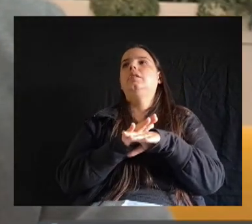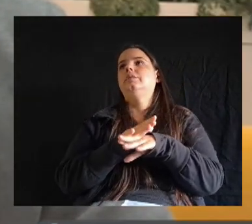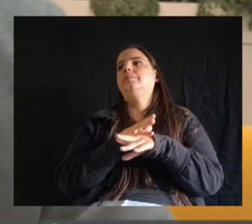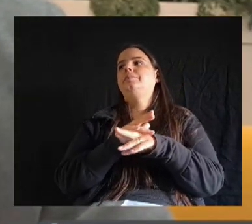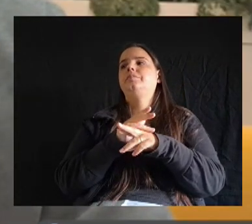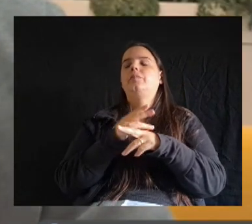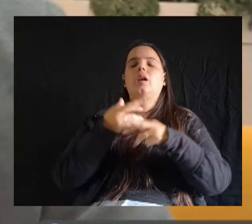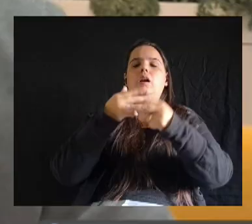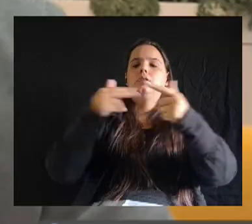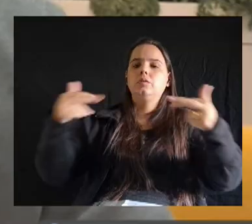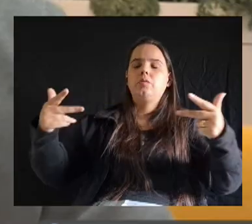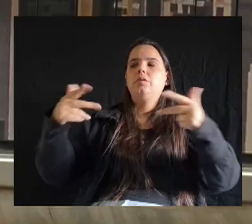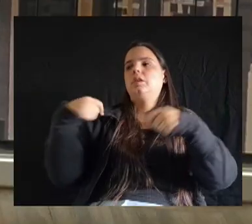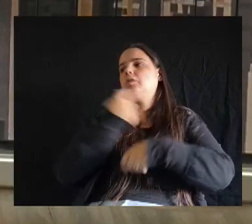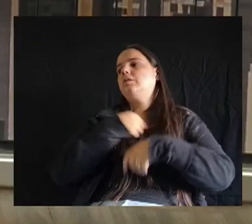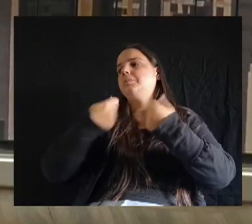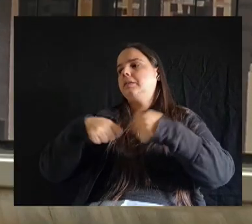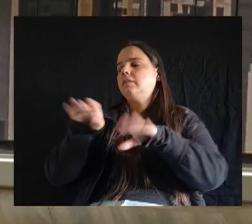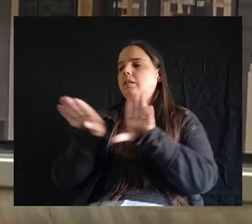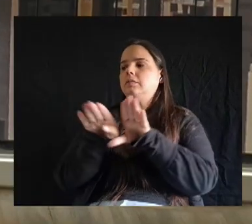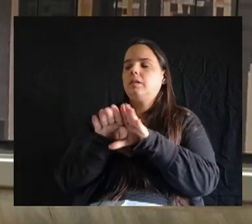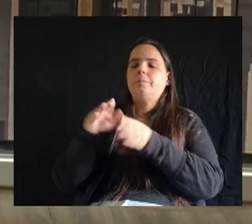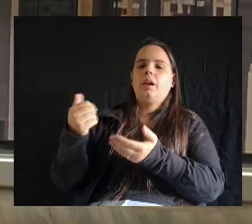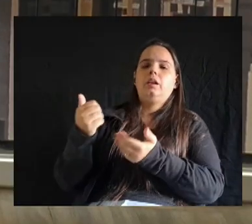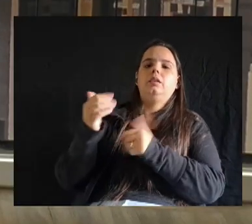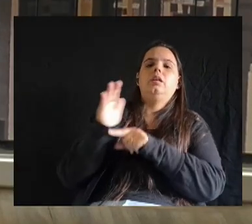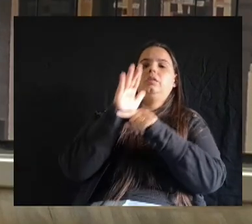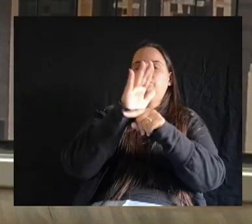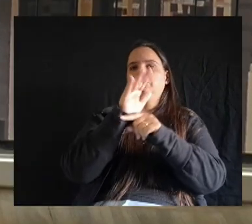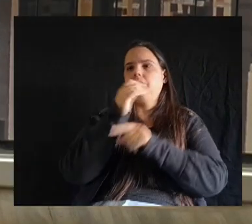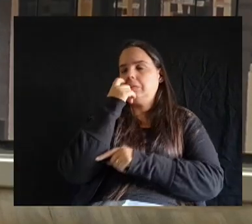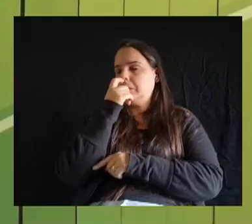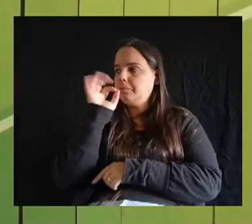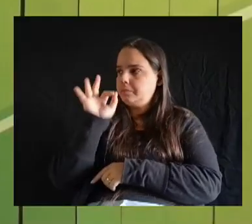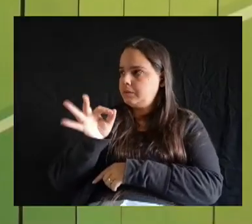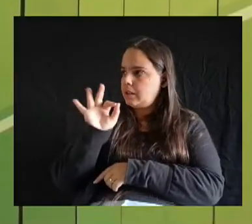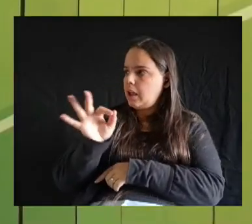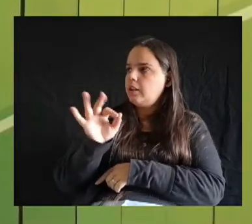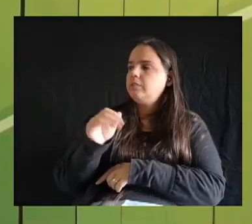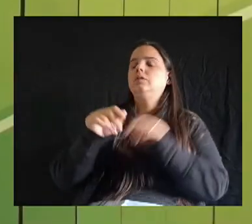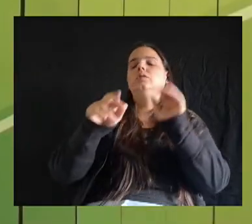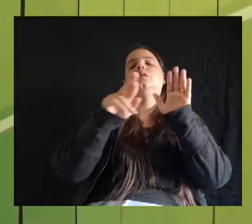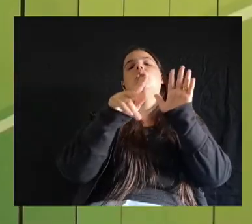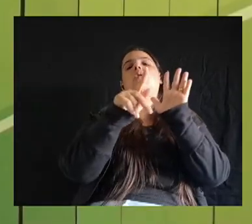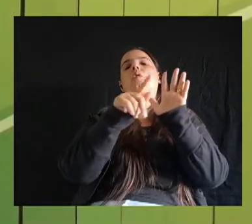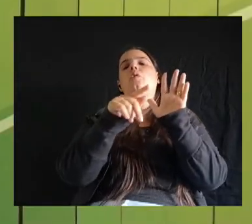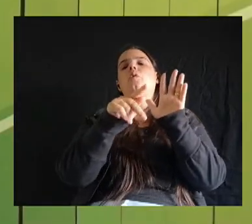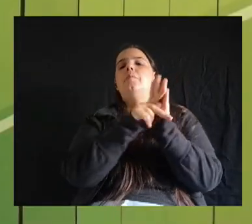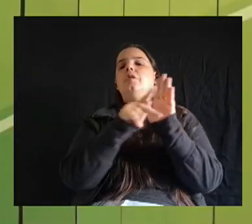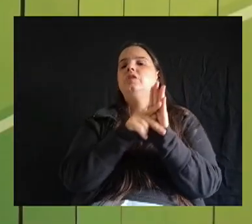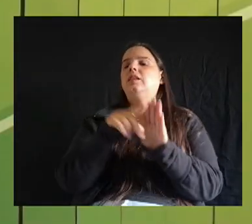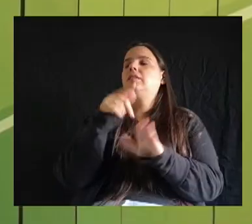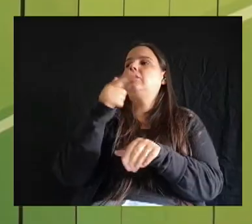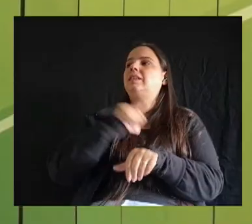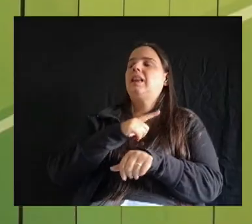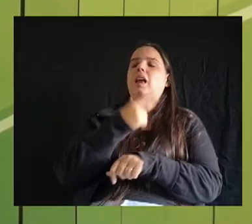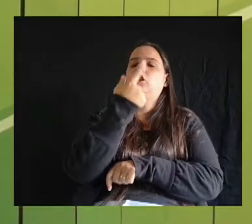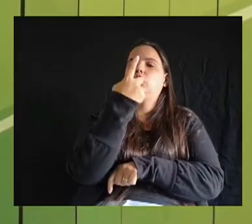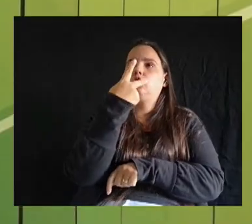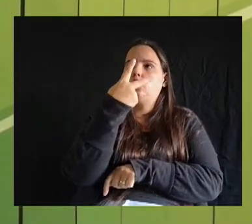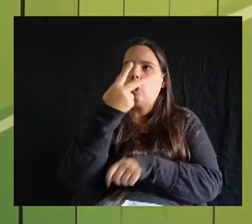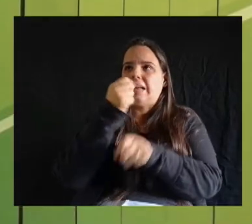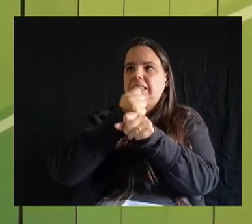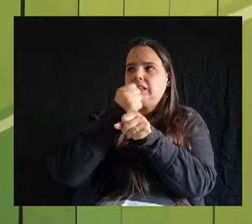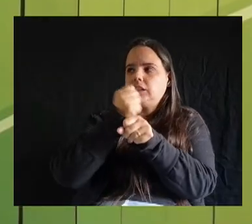expansão da iniciativa. Certo. E você citou que o projeto ele tem a duração de 2 anos, né? Terá a duração de 2 anos, mas também